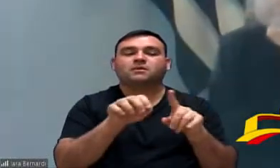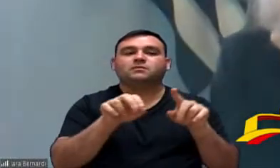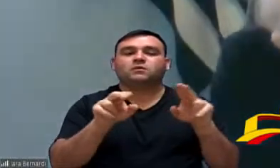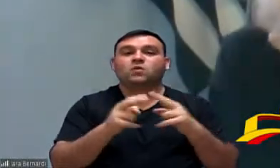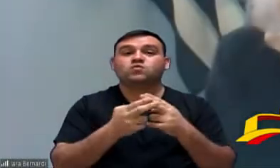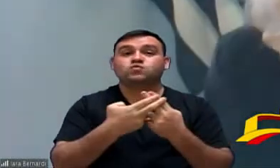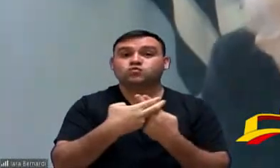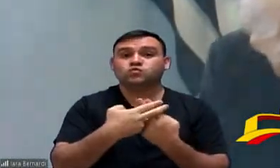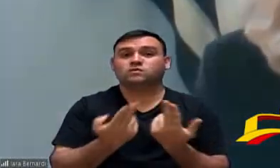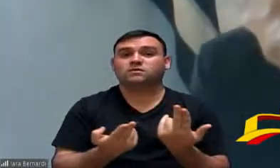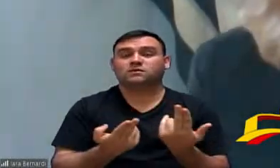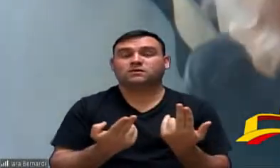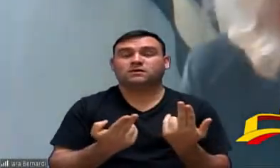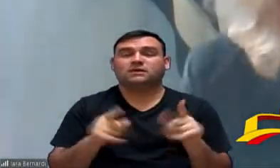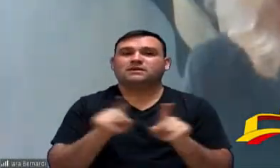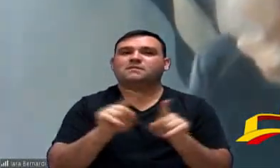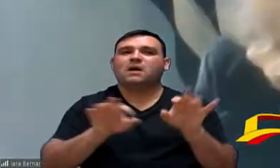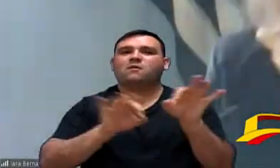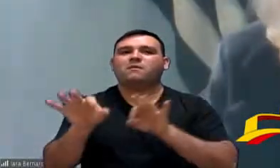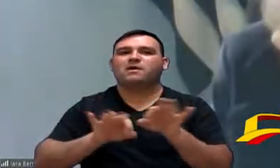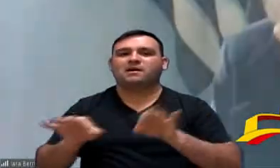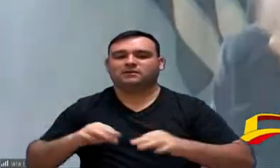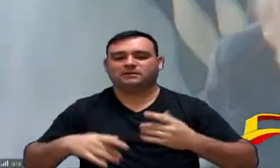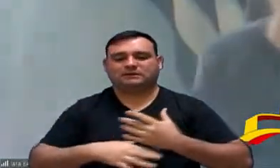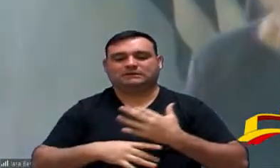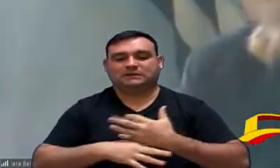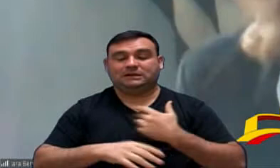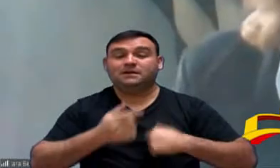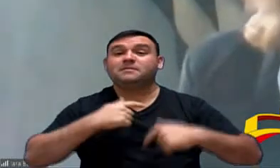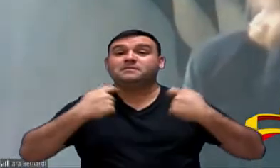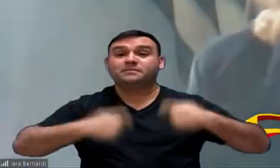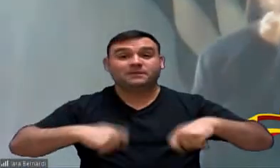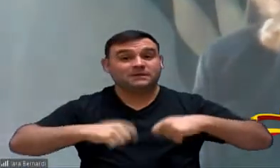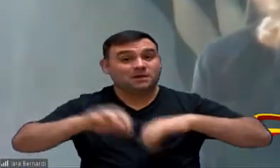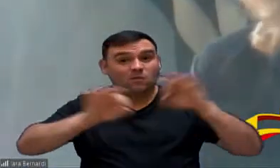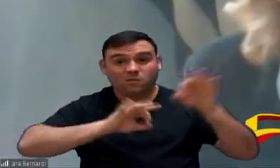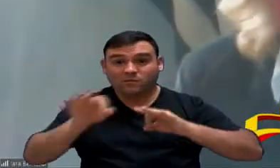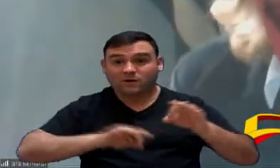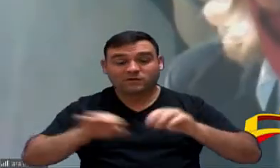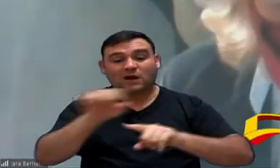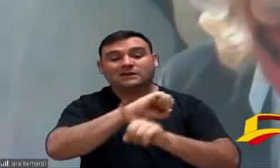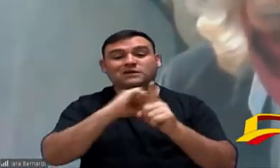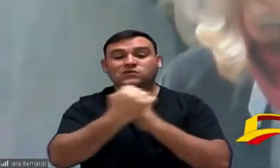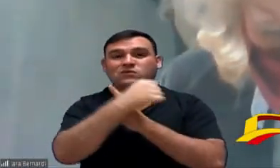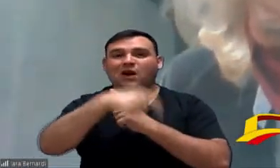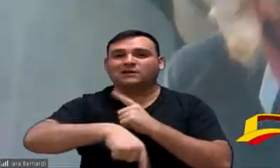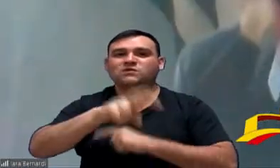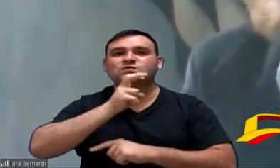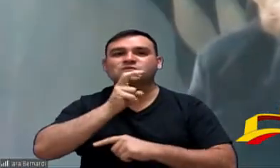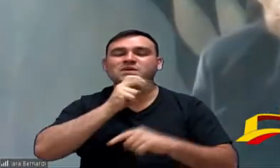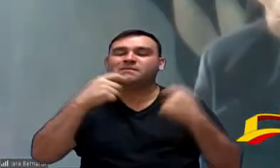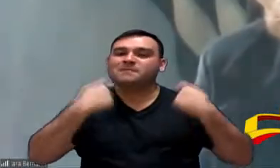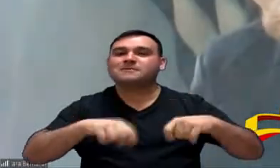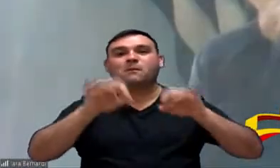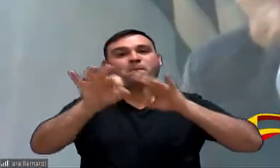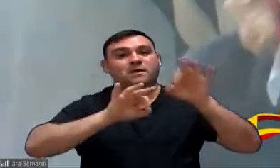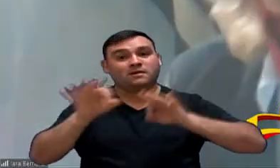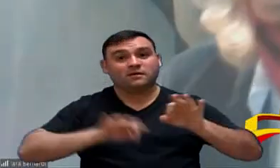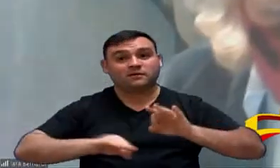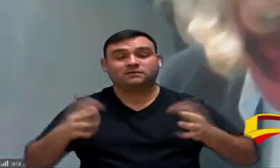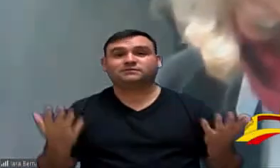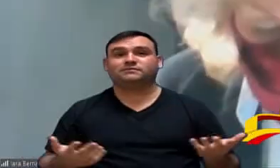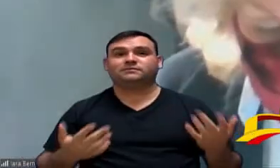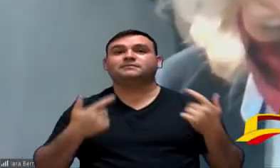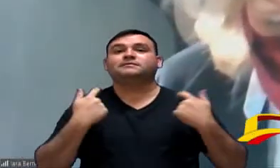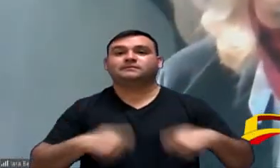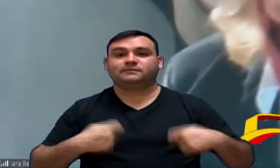SUS. O plano municipal, tem que existir um plano municipal de assistência social na cidade de Sorocaba.